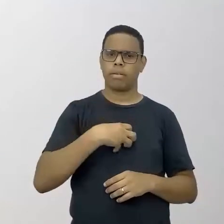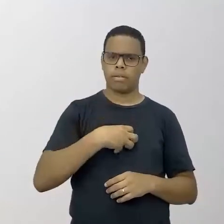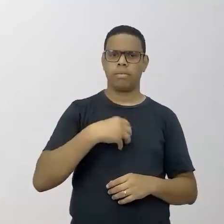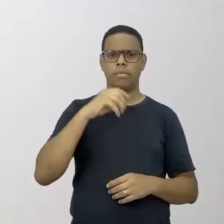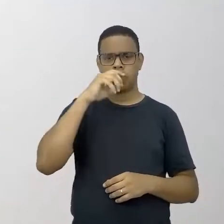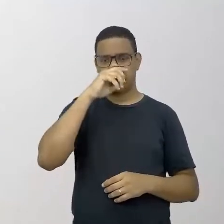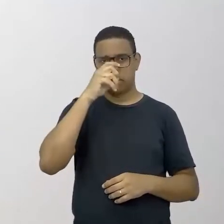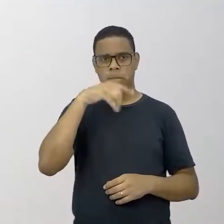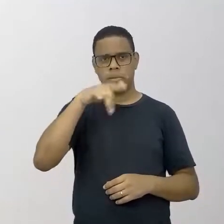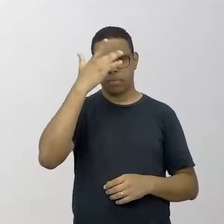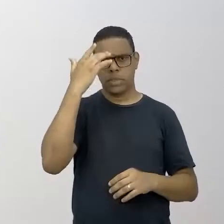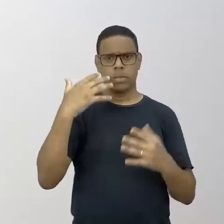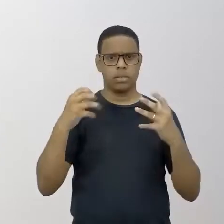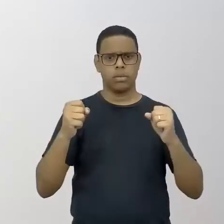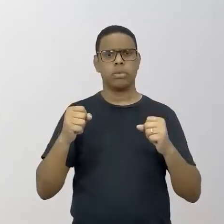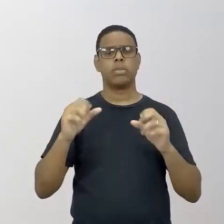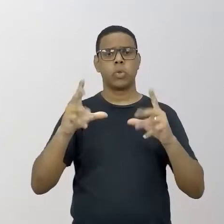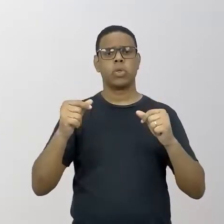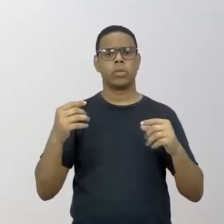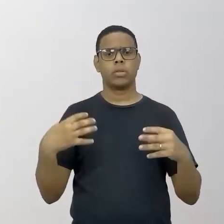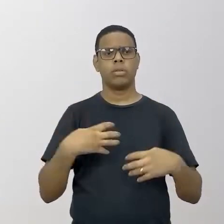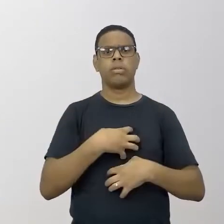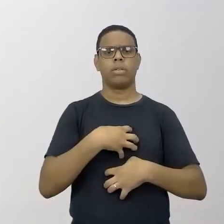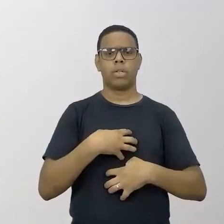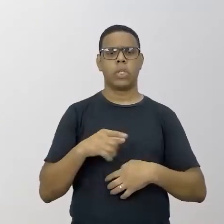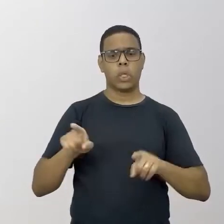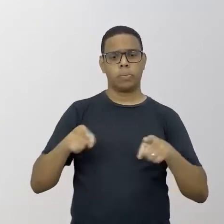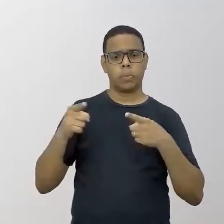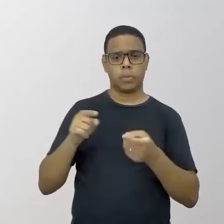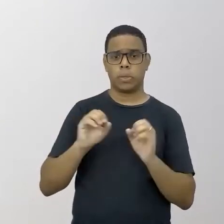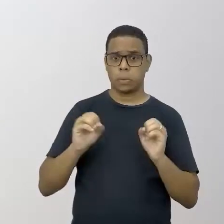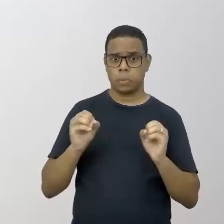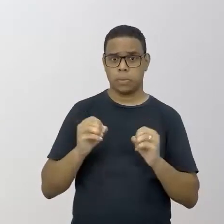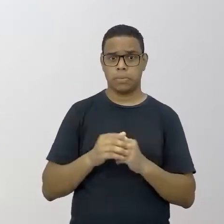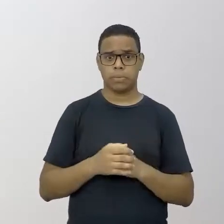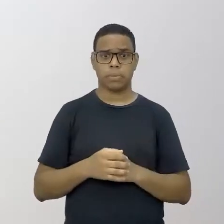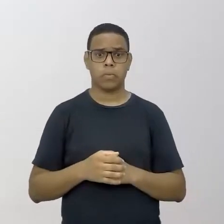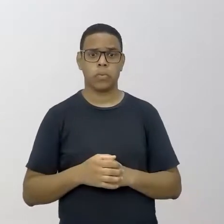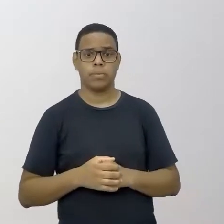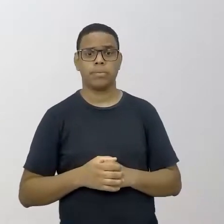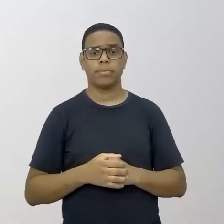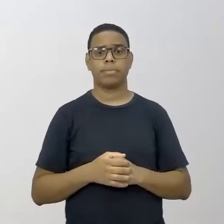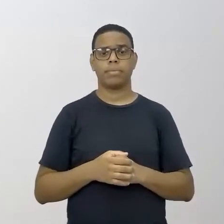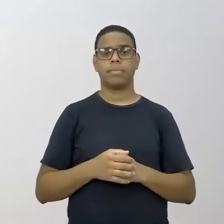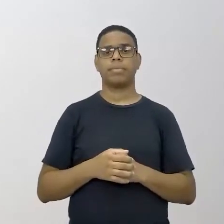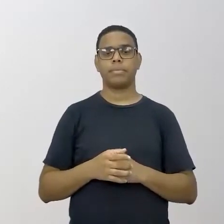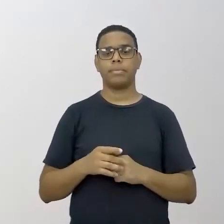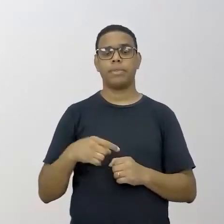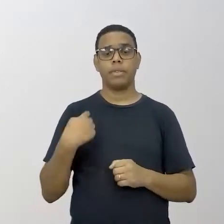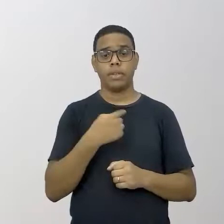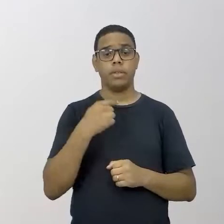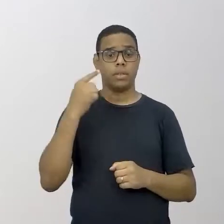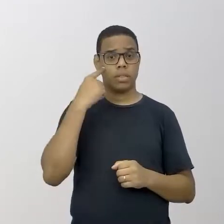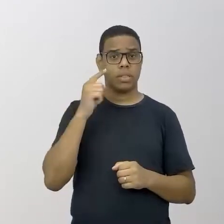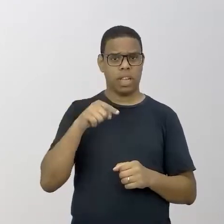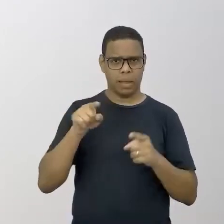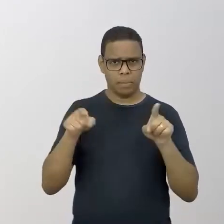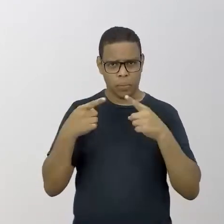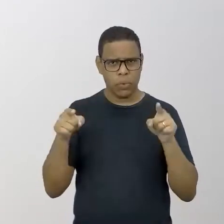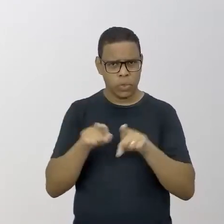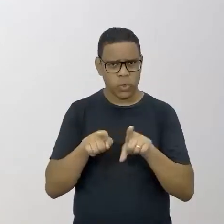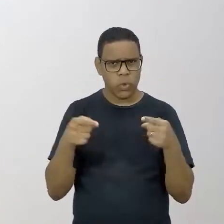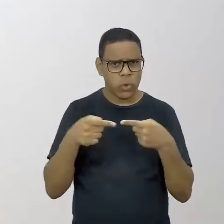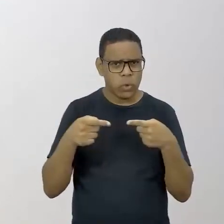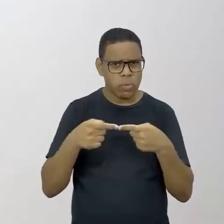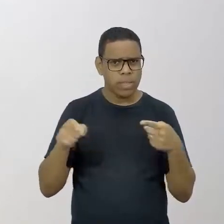na audiência, né? Não foi a música em si, né? Ou, aliás, será que a gente não pode chamar isso de música? Será que a gente